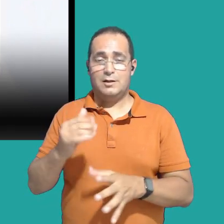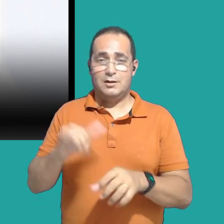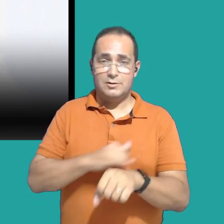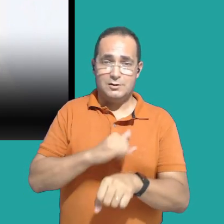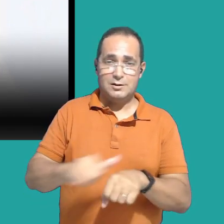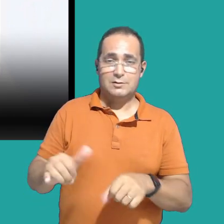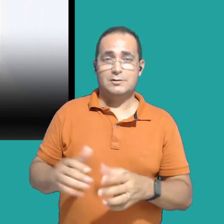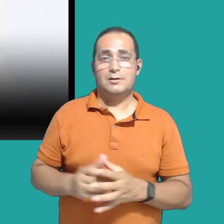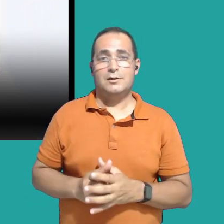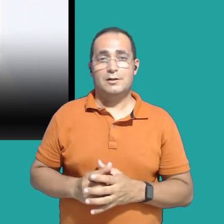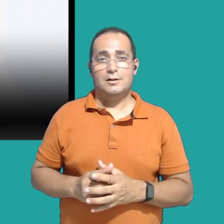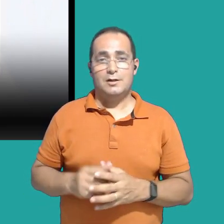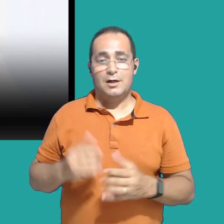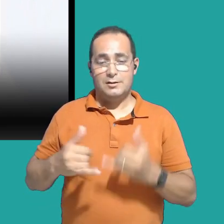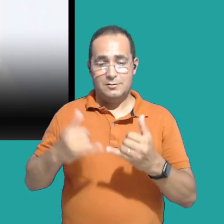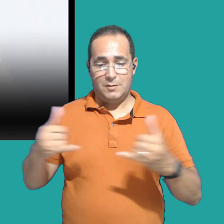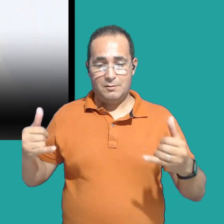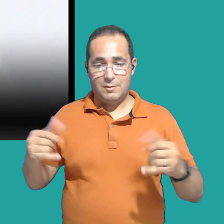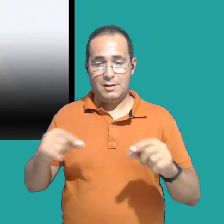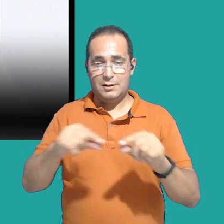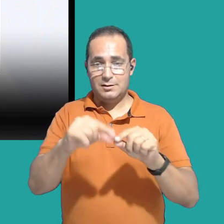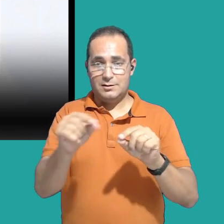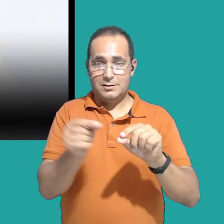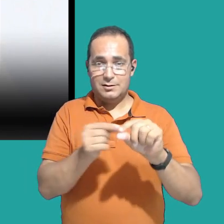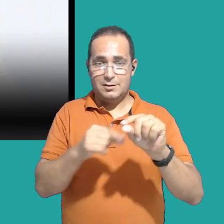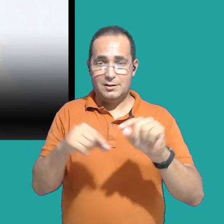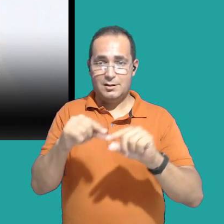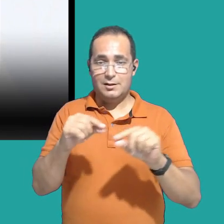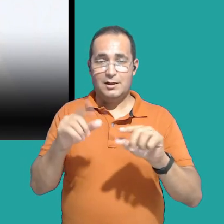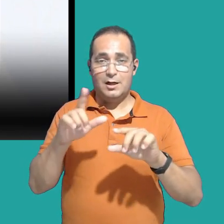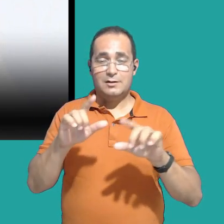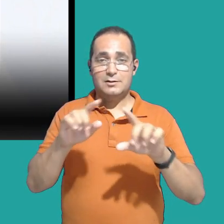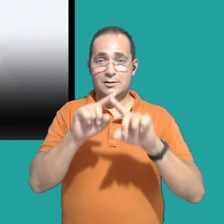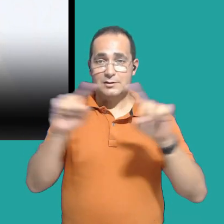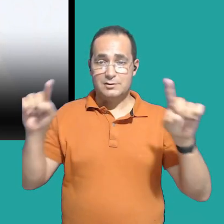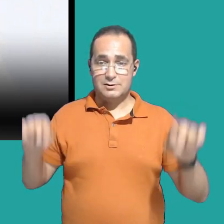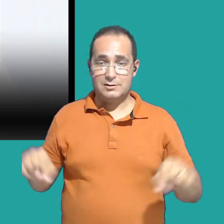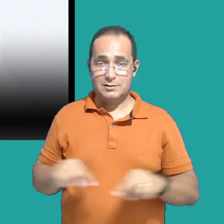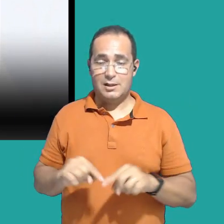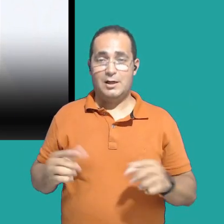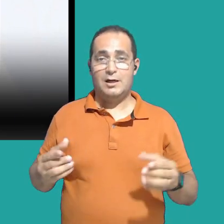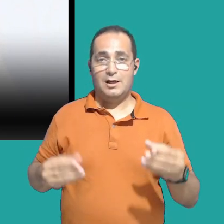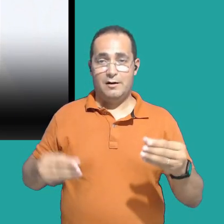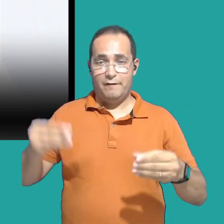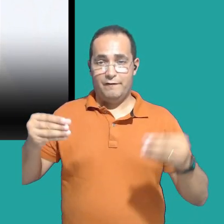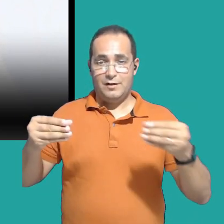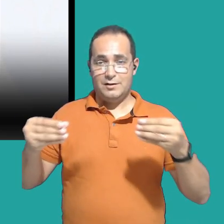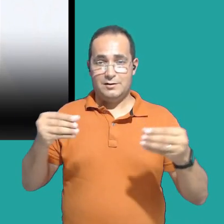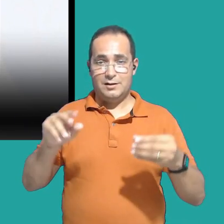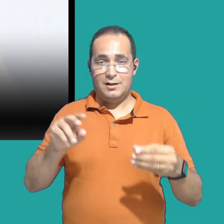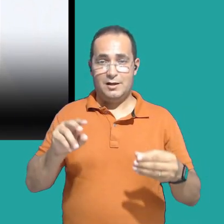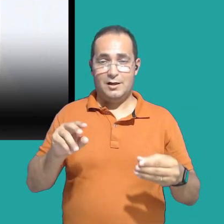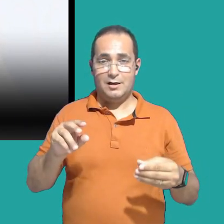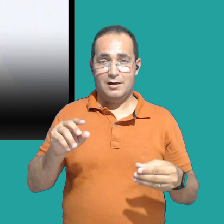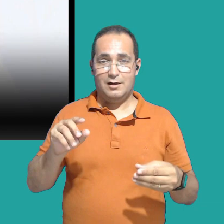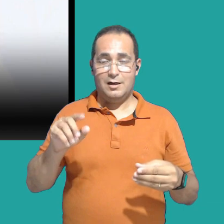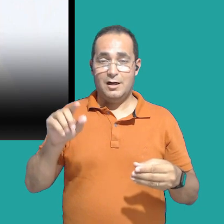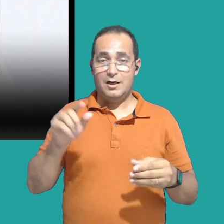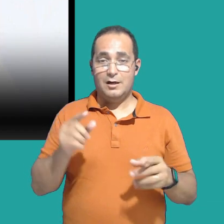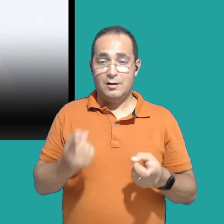usava vai criar muito, recurso. fazia com barbante, fazia com um monte de coisa, usava tela, usava